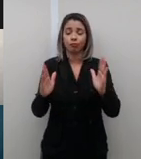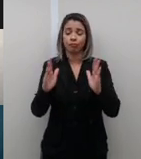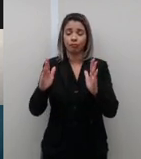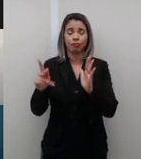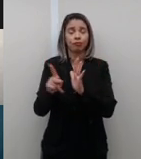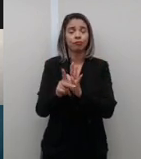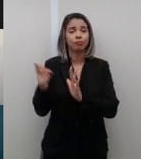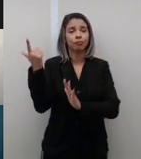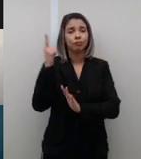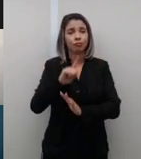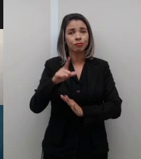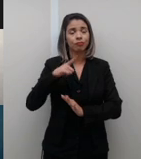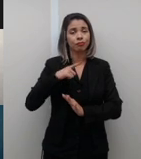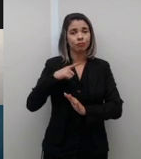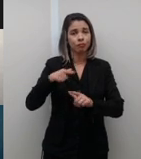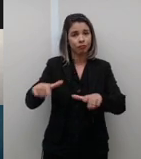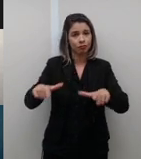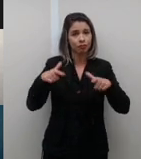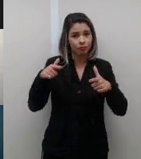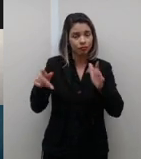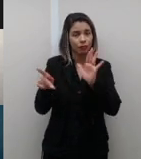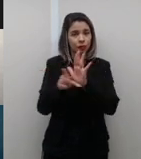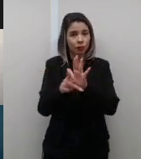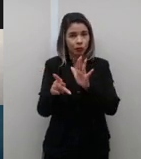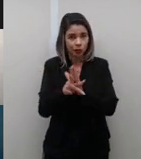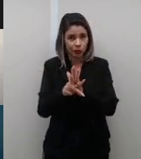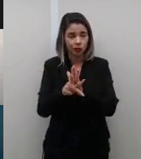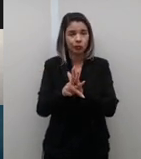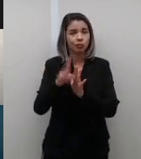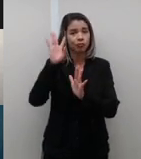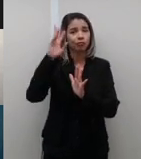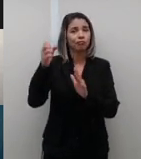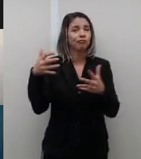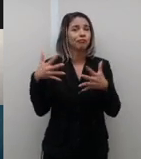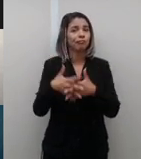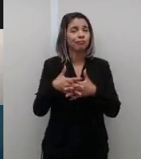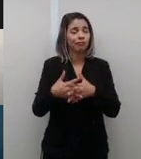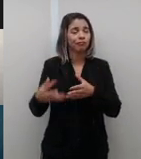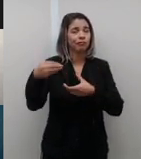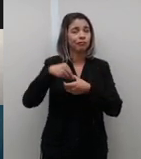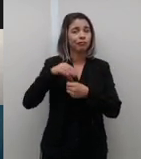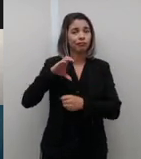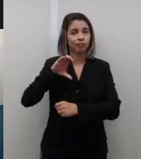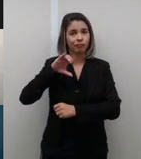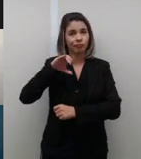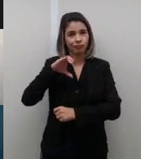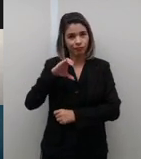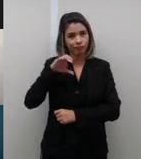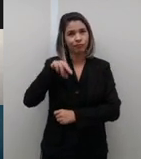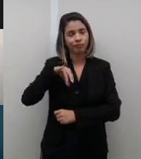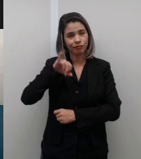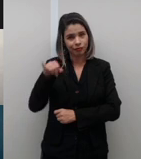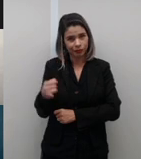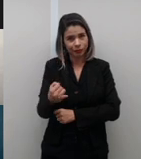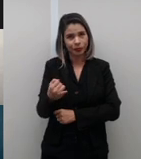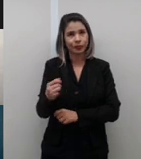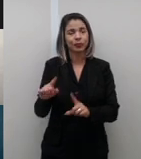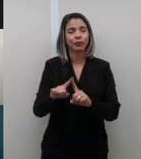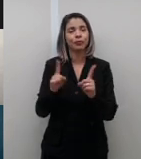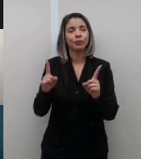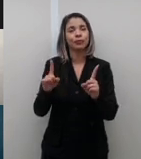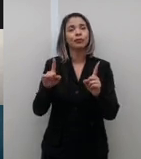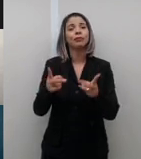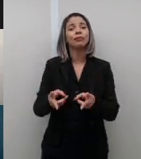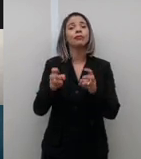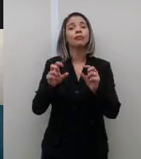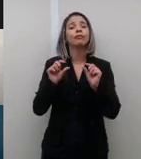em interpretação equivocada de decisão do CNJ. Na hipótese dos autos, continua Sua Excelência, foi verificada a nulidade